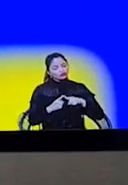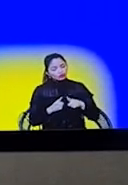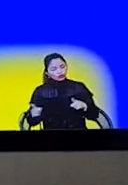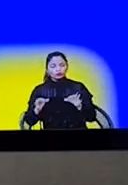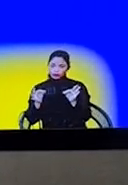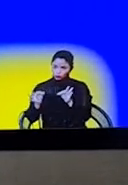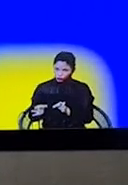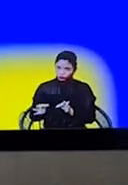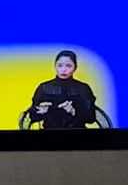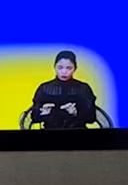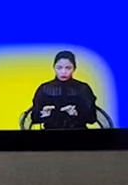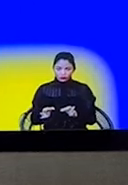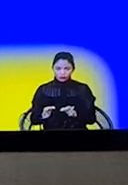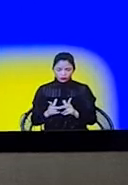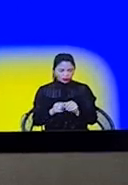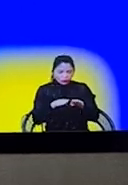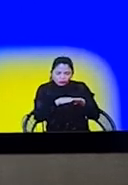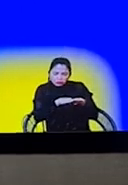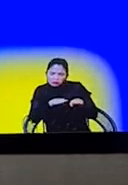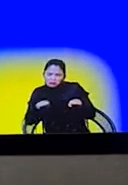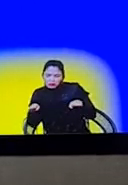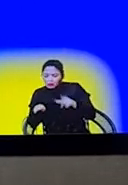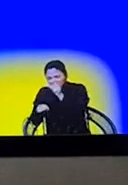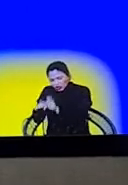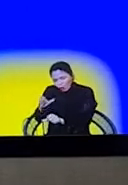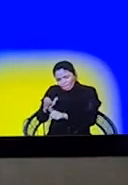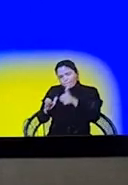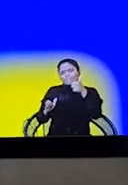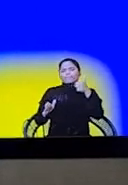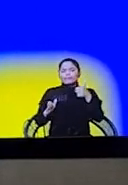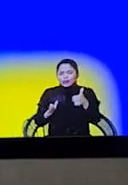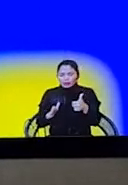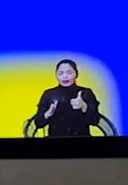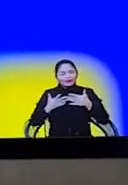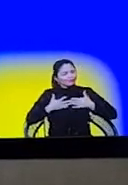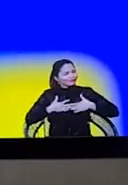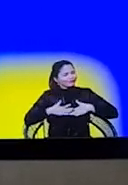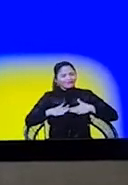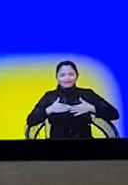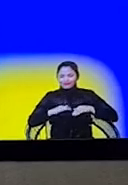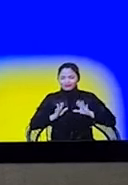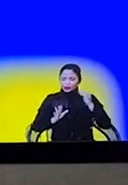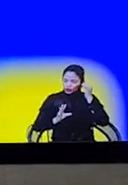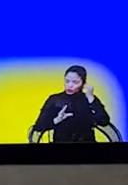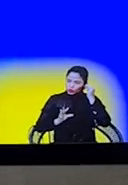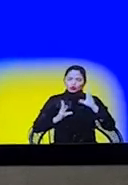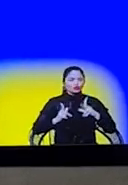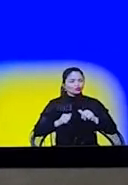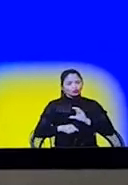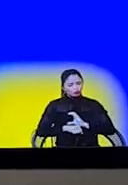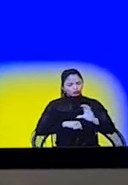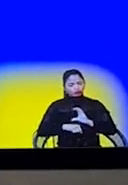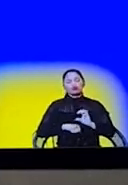se você tem sua operação estabilizada, se o cliente está em primeiro lugar na sua operação, fique tranquilo. Todos esses custos vão continuar sendo